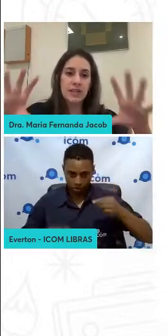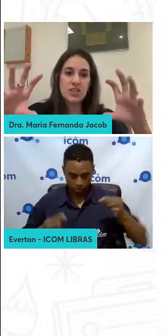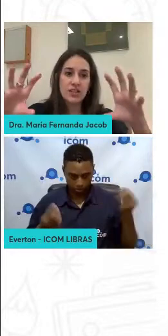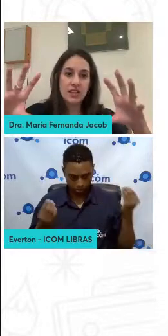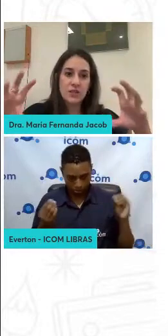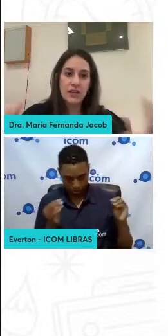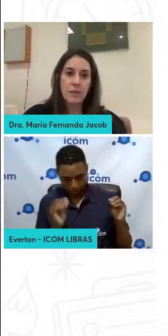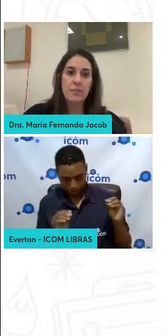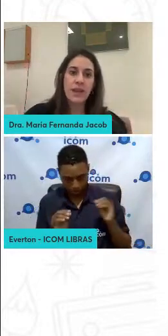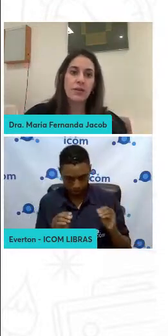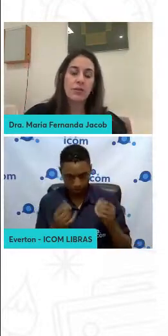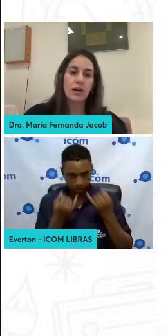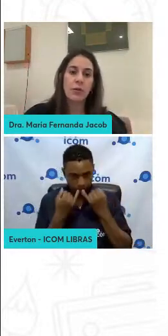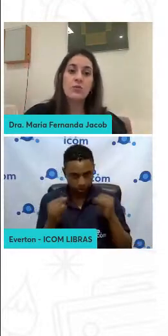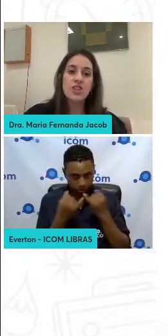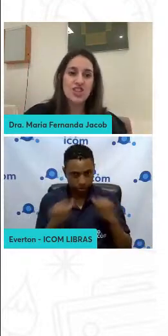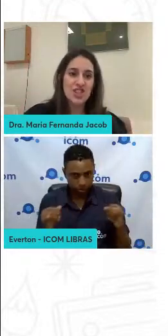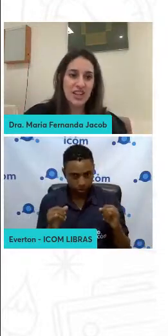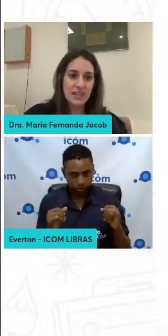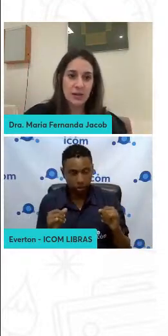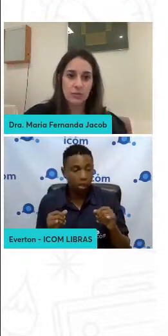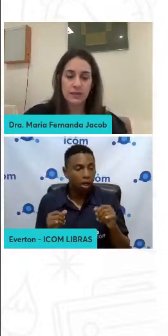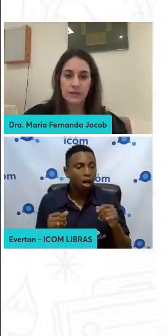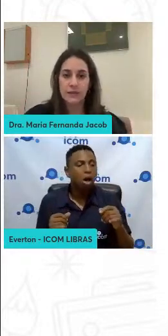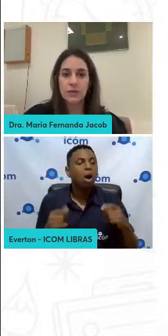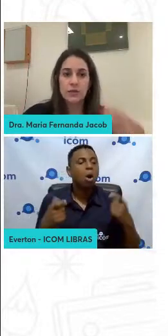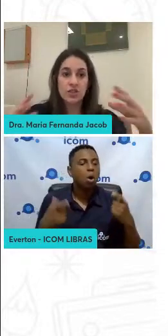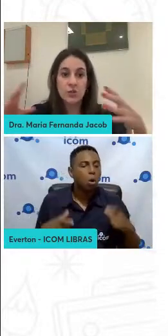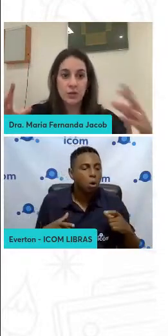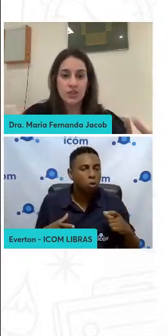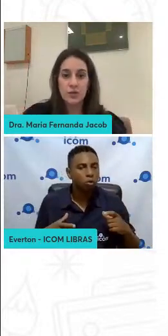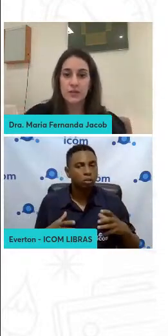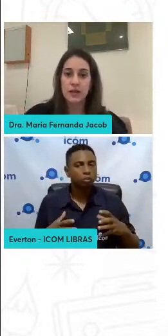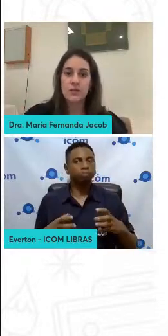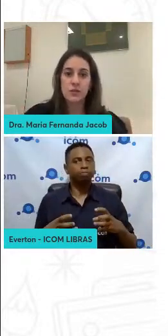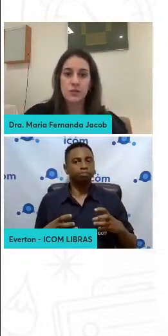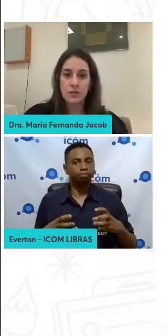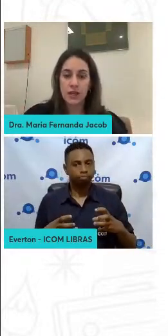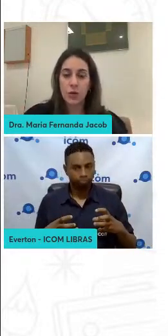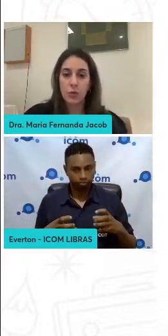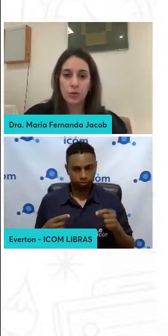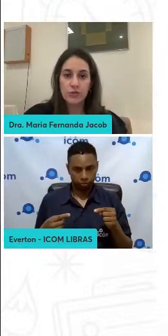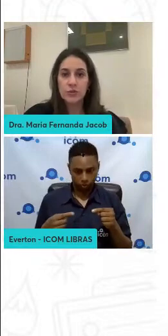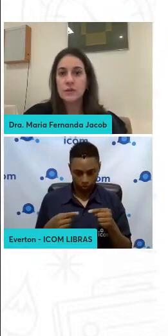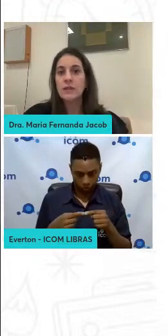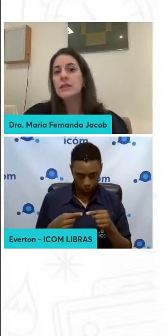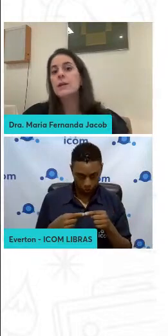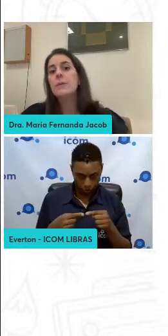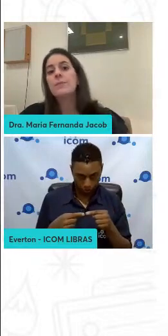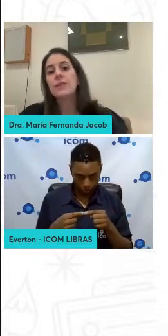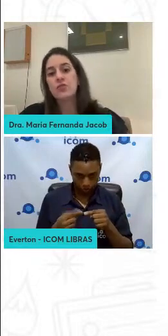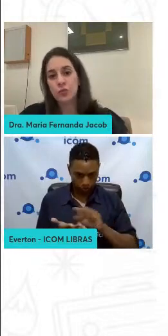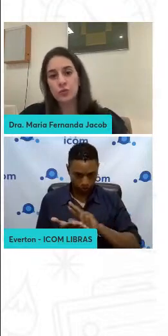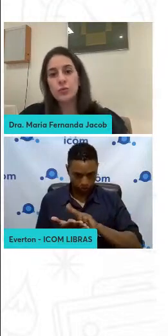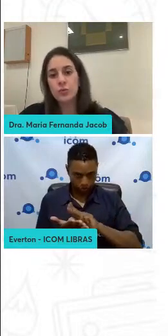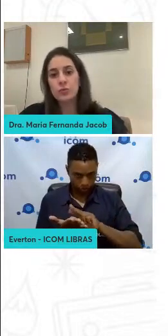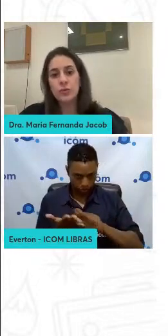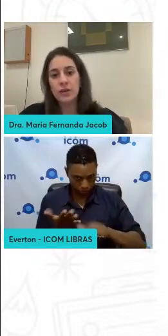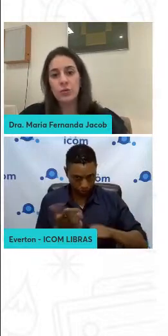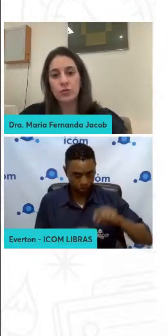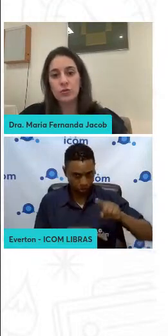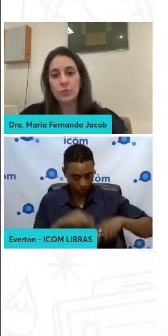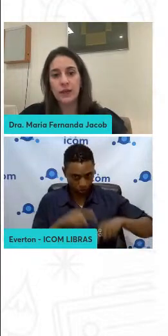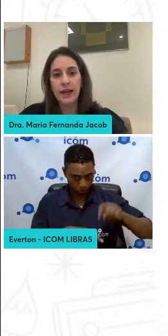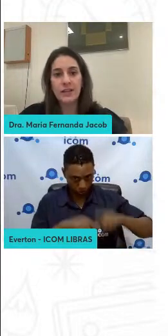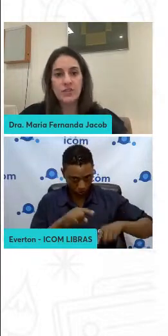o paciente identificar bem aonde a gente quer essa contração, então a gente pode associar os nossos recursos junto com